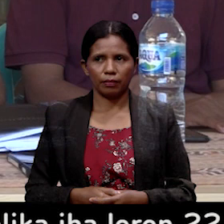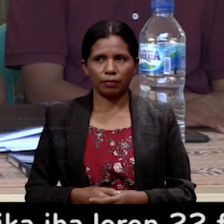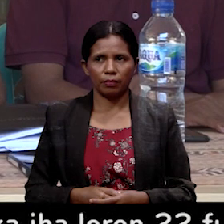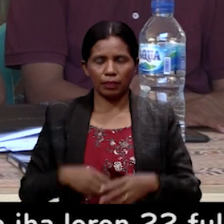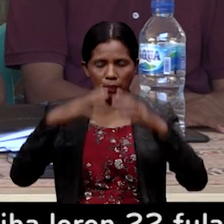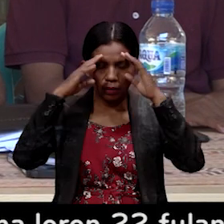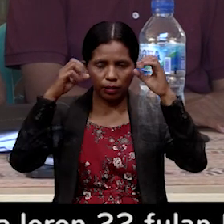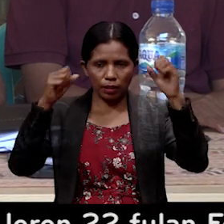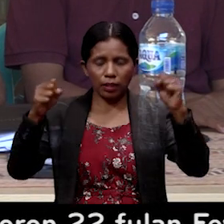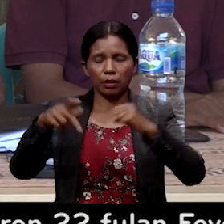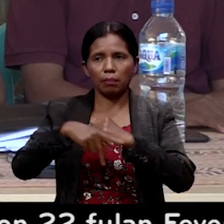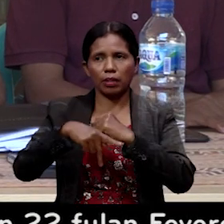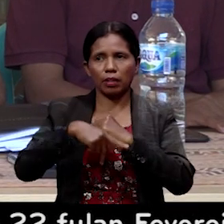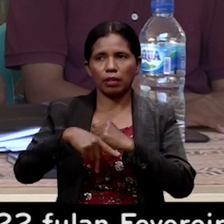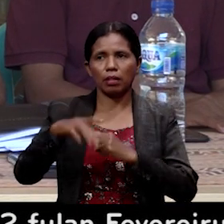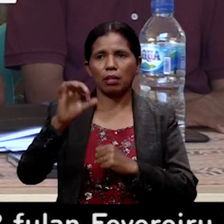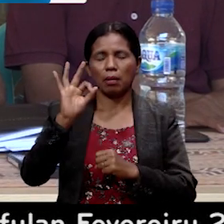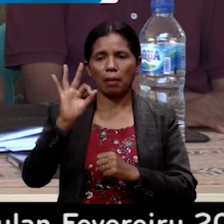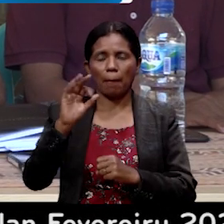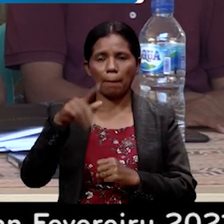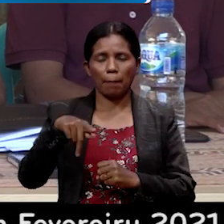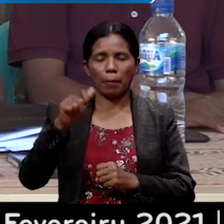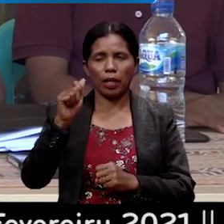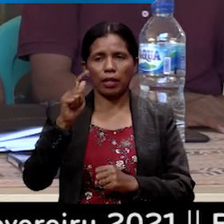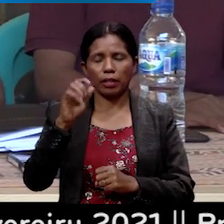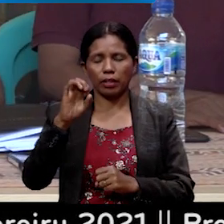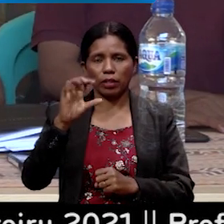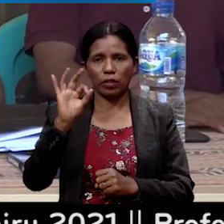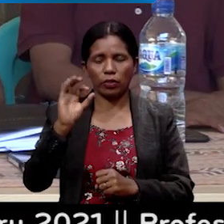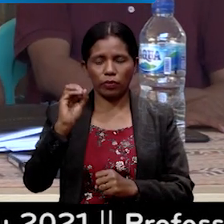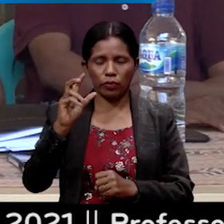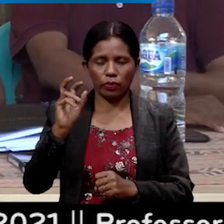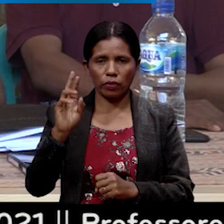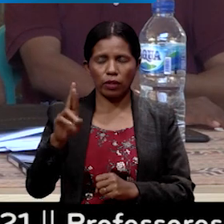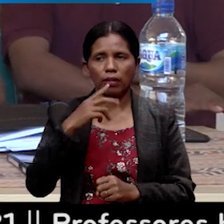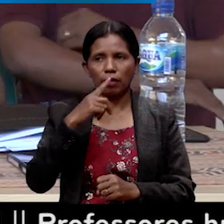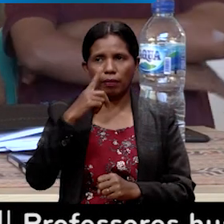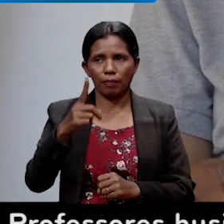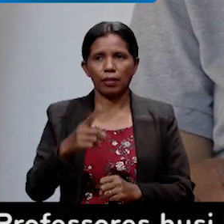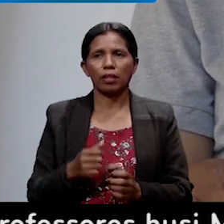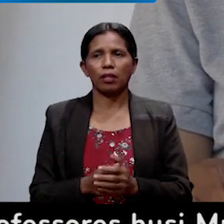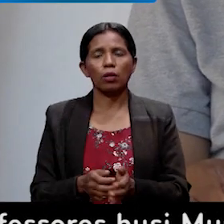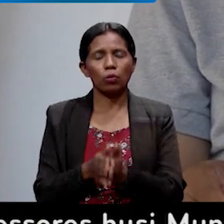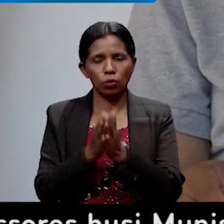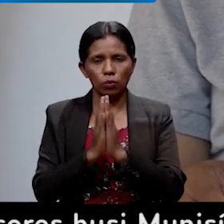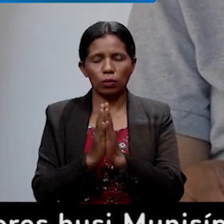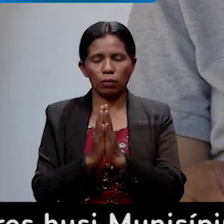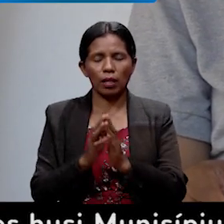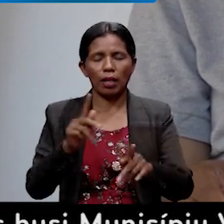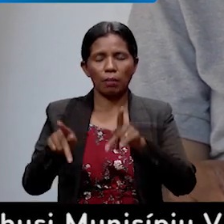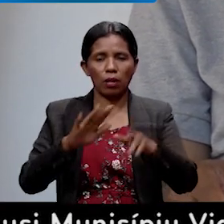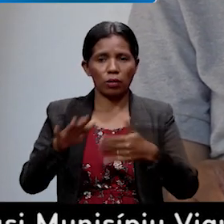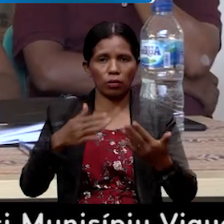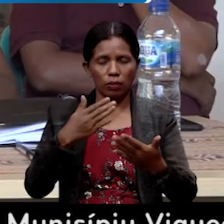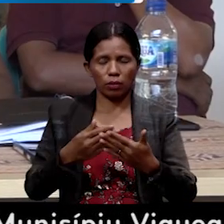Presidente Patifor Grigori Saldanha honaran kori kum Morris e a conferência em prensa Russo ba militantes no apoiantes atu fiar metin